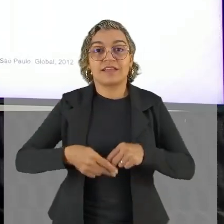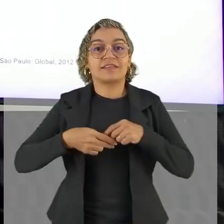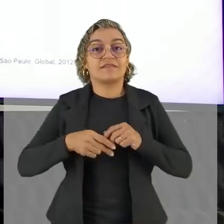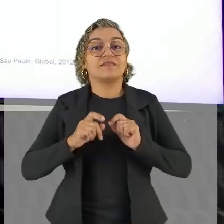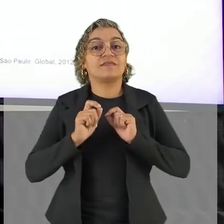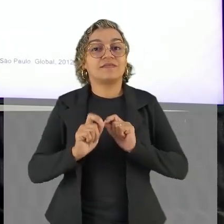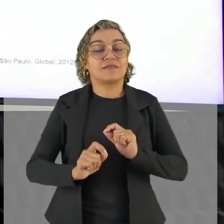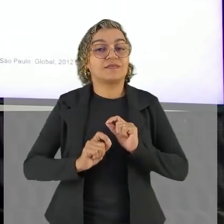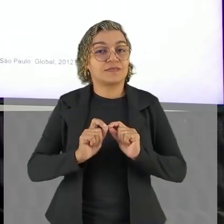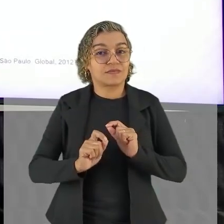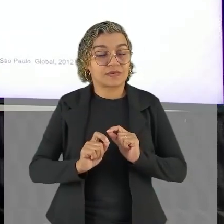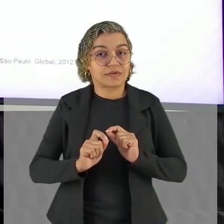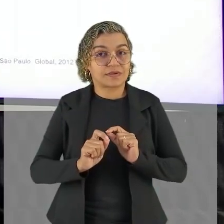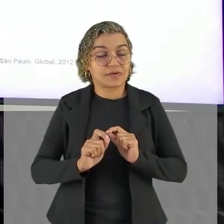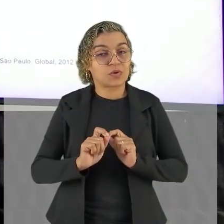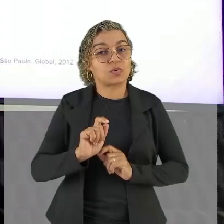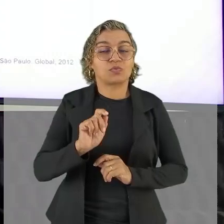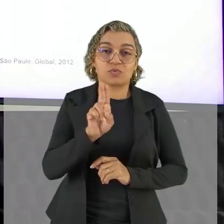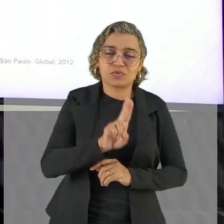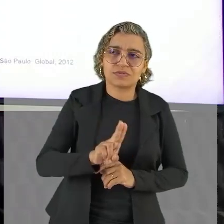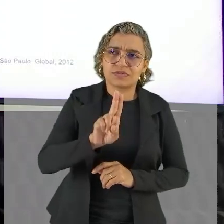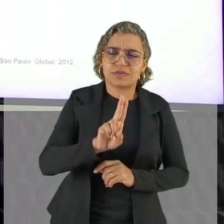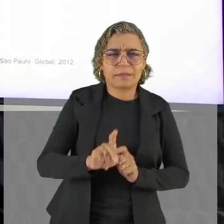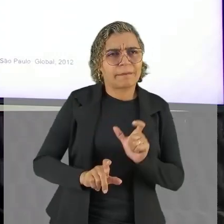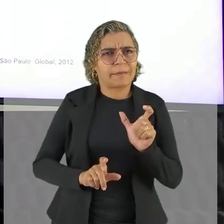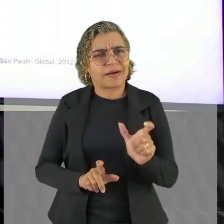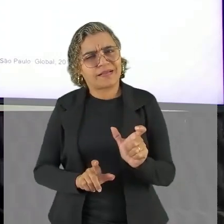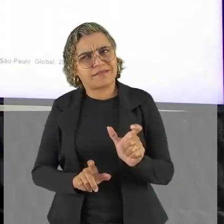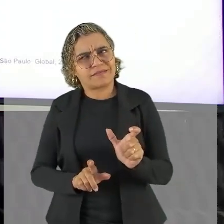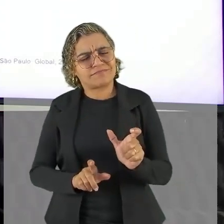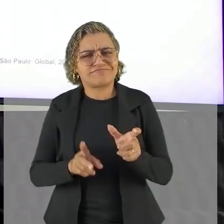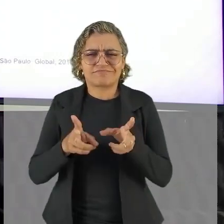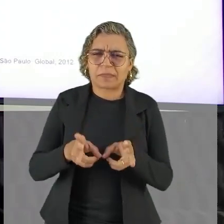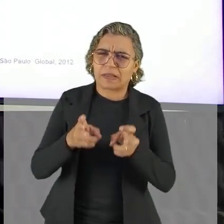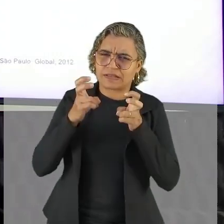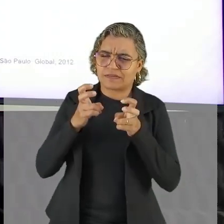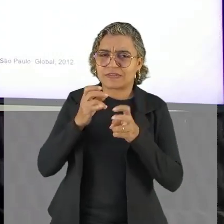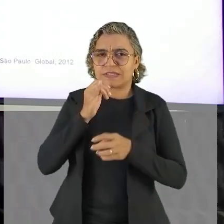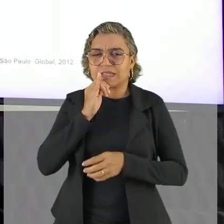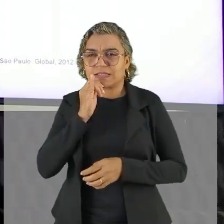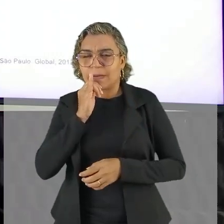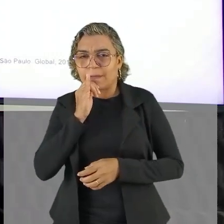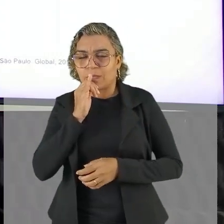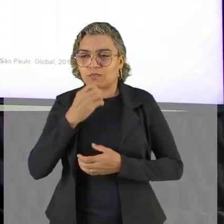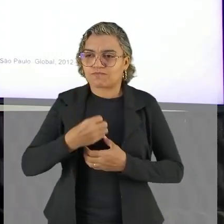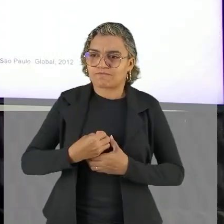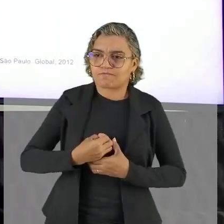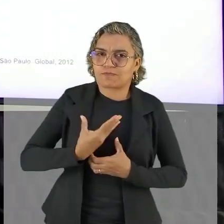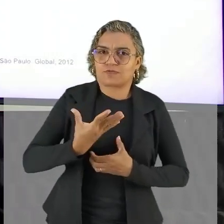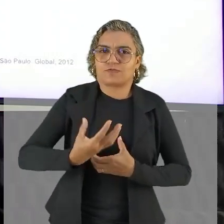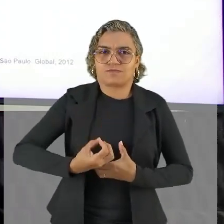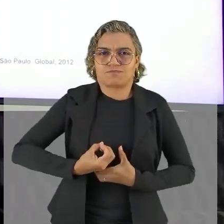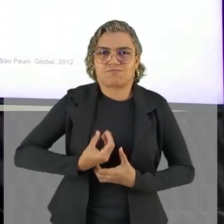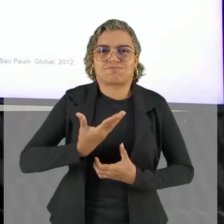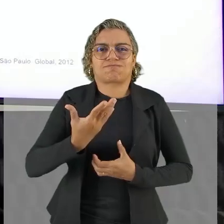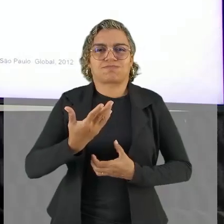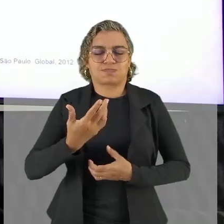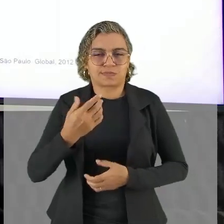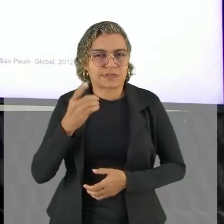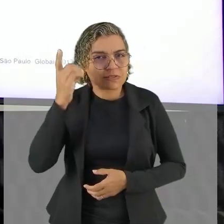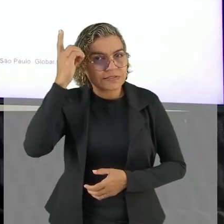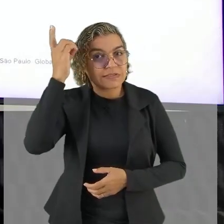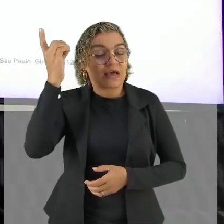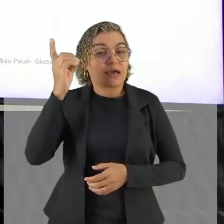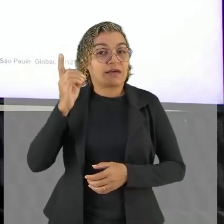das palavras. Dá para perceber? A gente externa as nossas ideias, eu já falei isso,